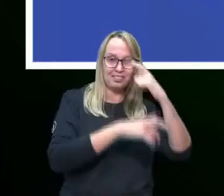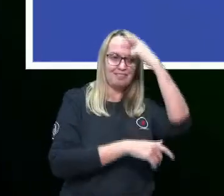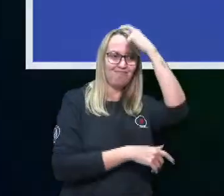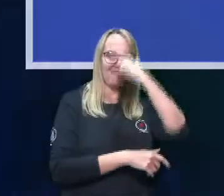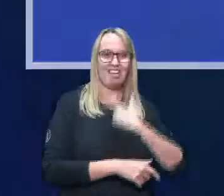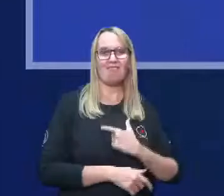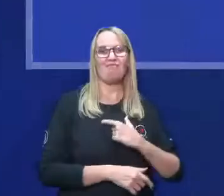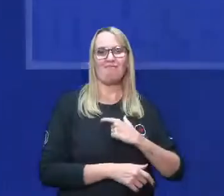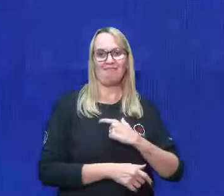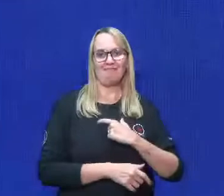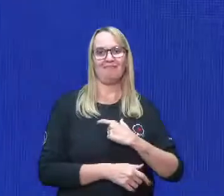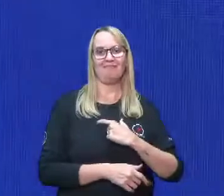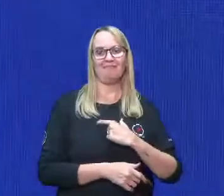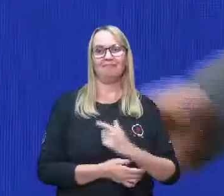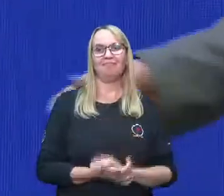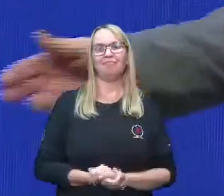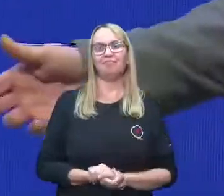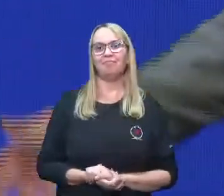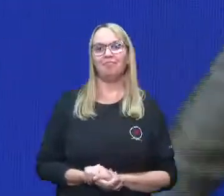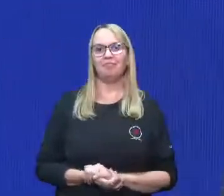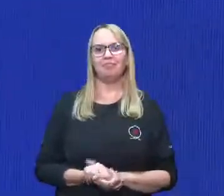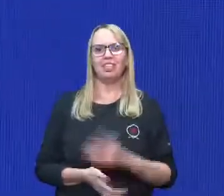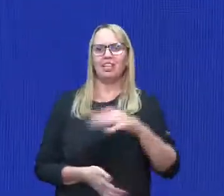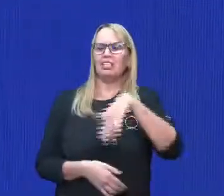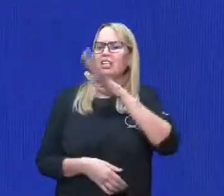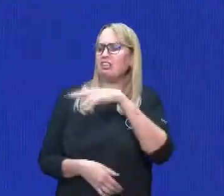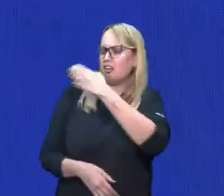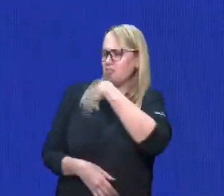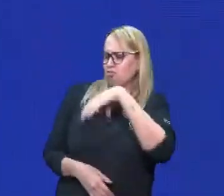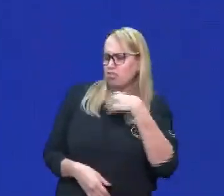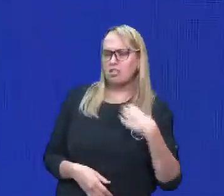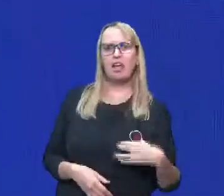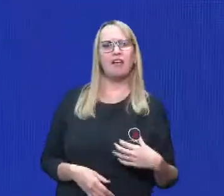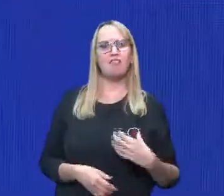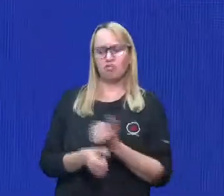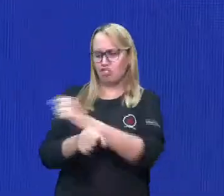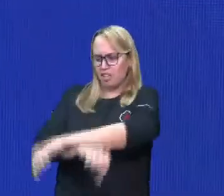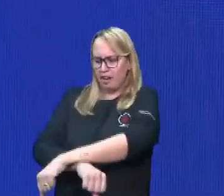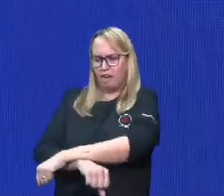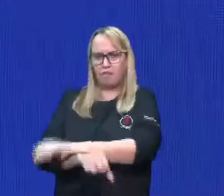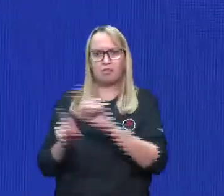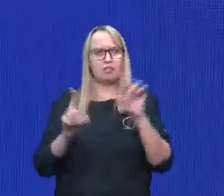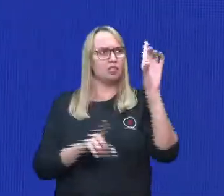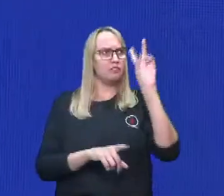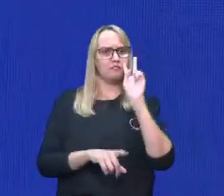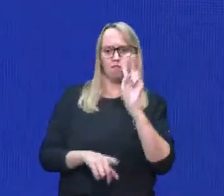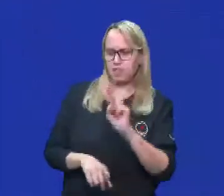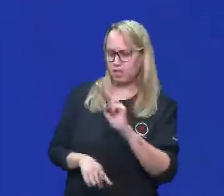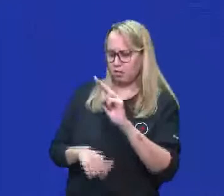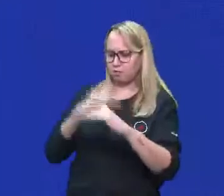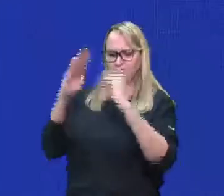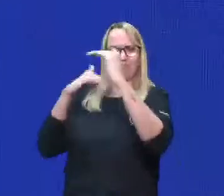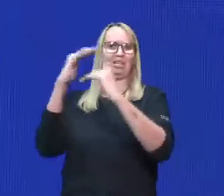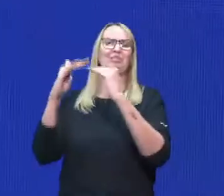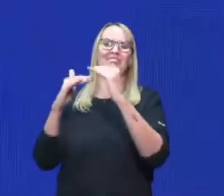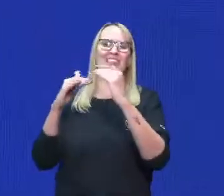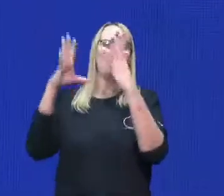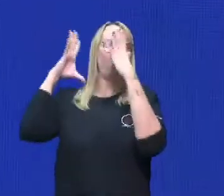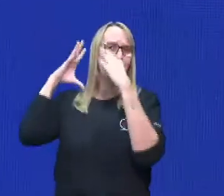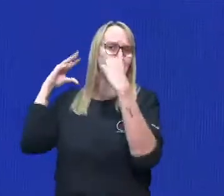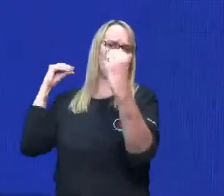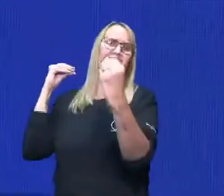é ser. Quem é o José? Um escravo, para Deus, próspero. O